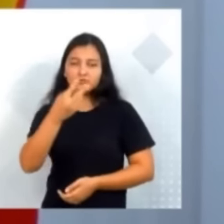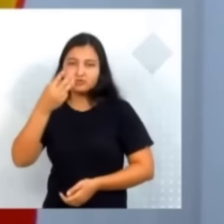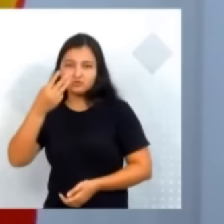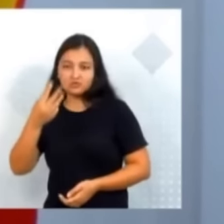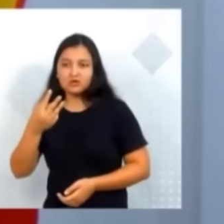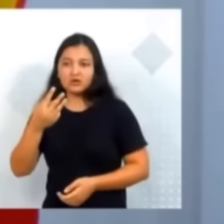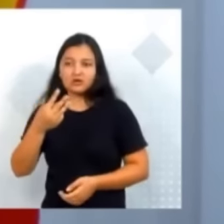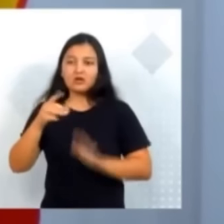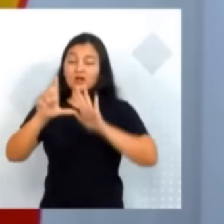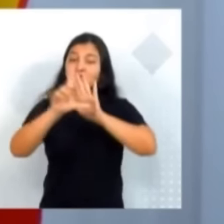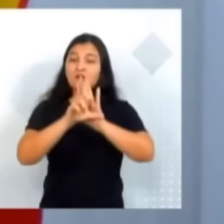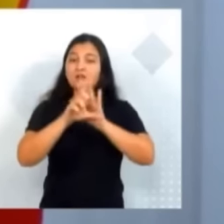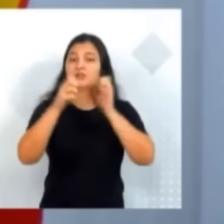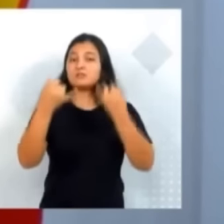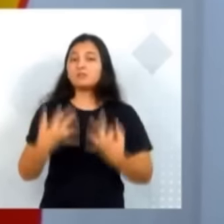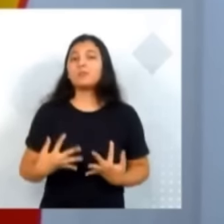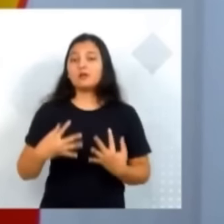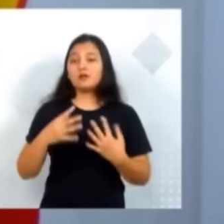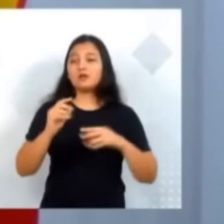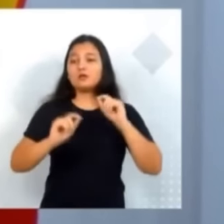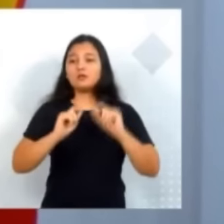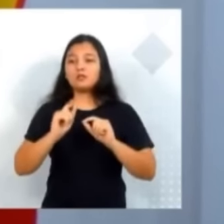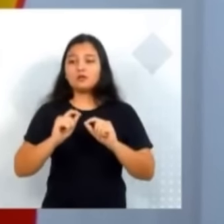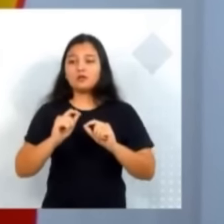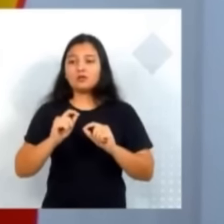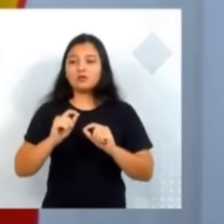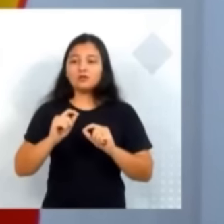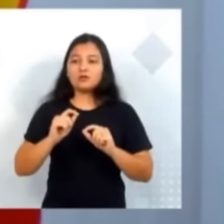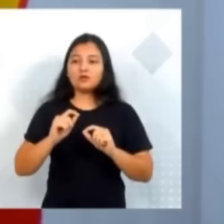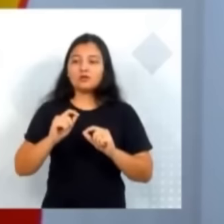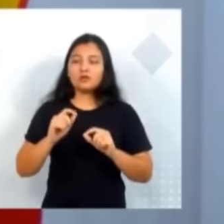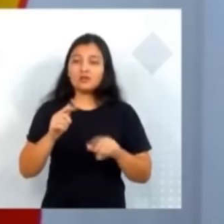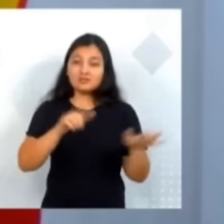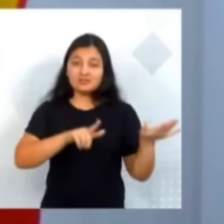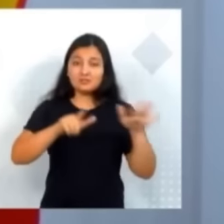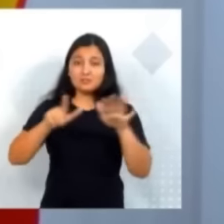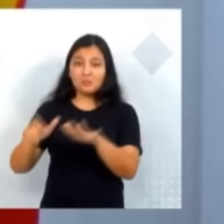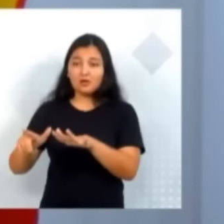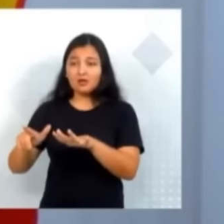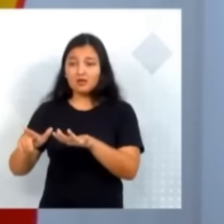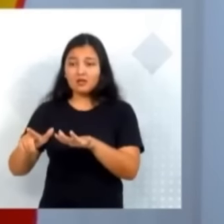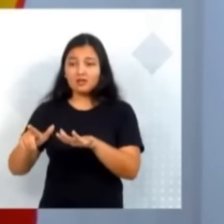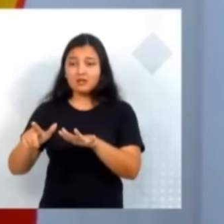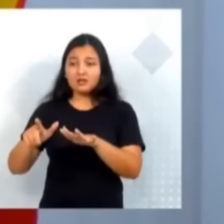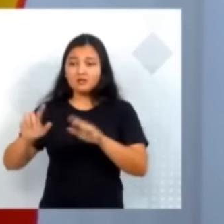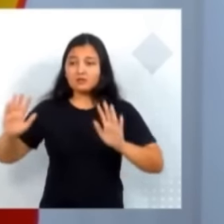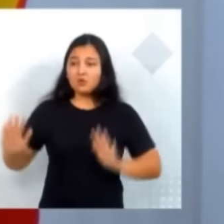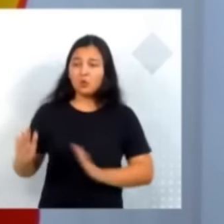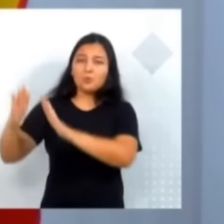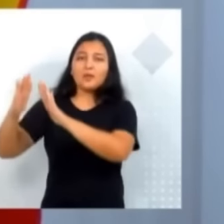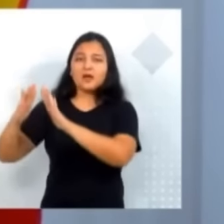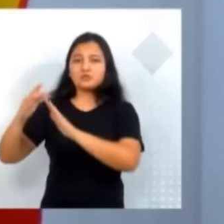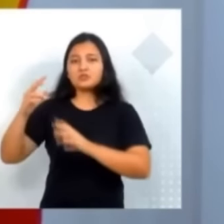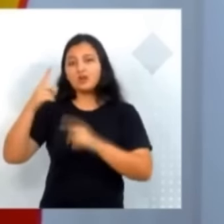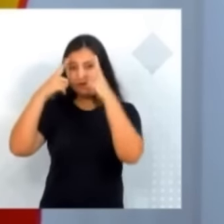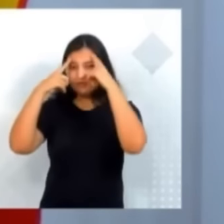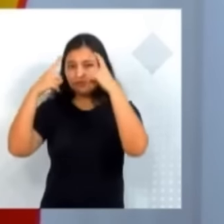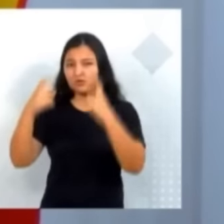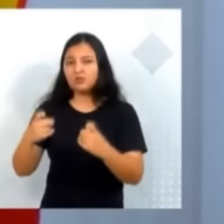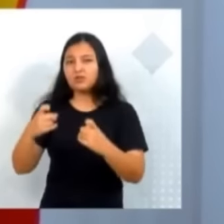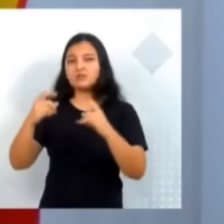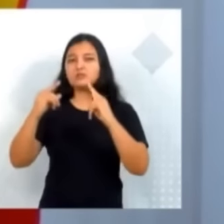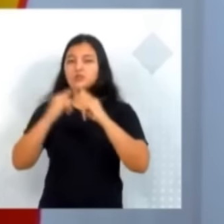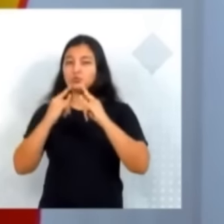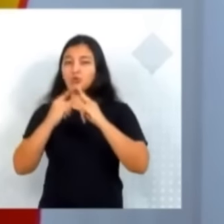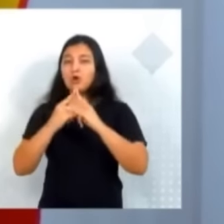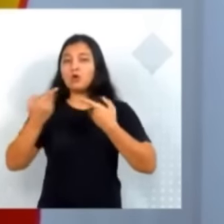sancionada, uma lei que consolida no nosso calendário a semana de combate à violência institucional